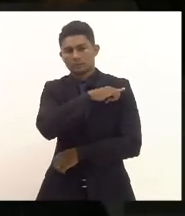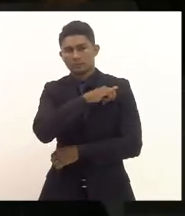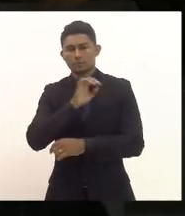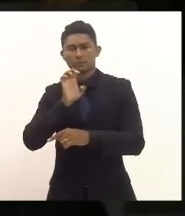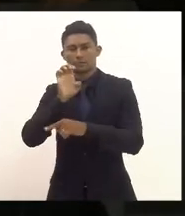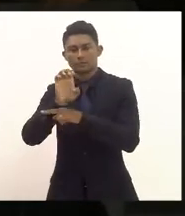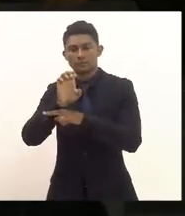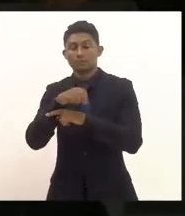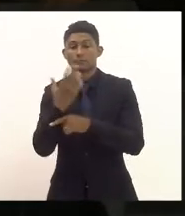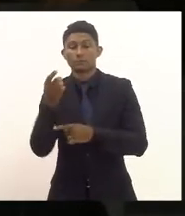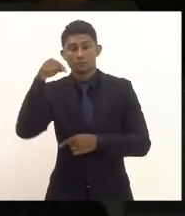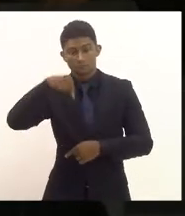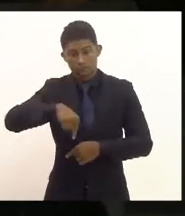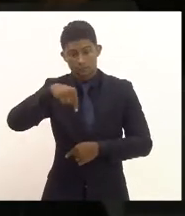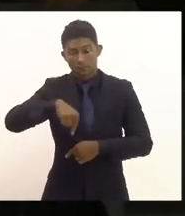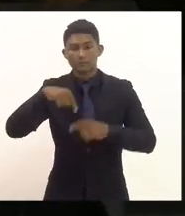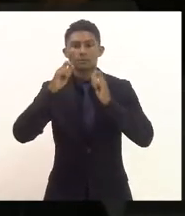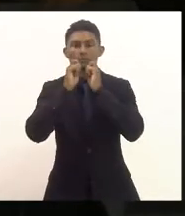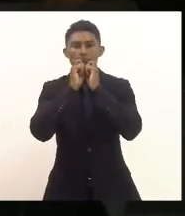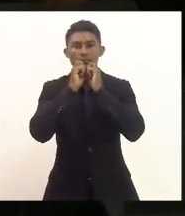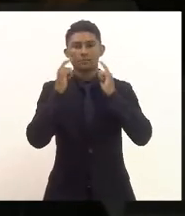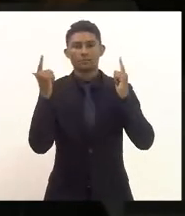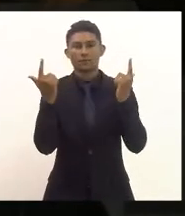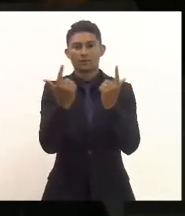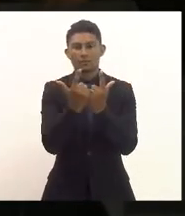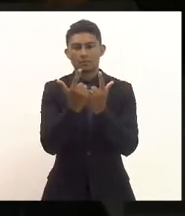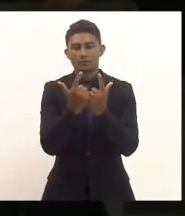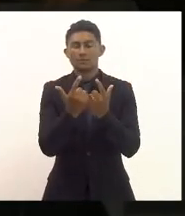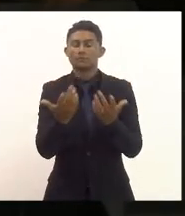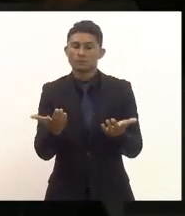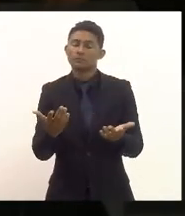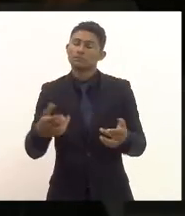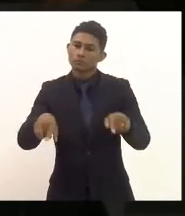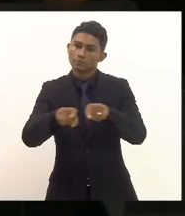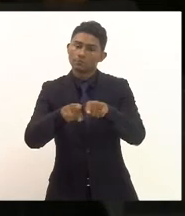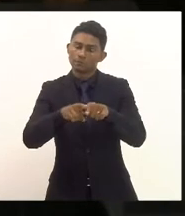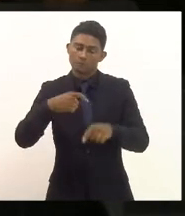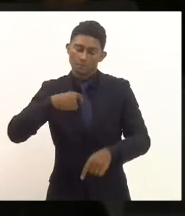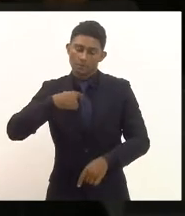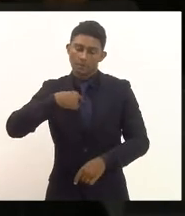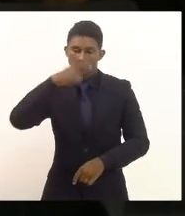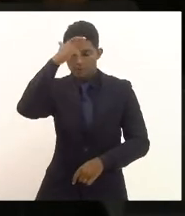Assembleia Legislativa e eu em particular